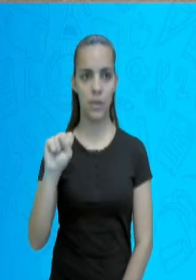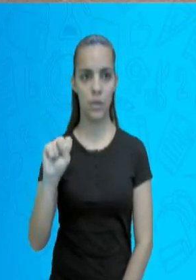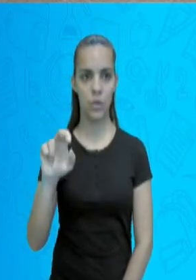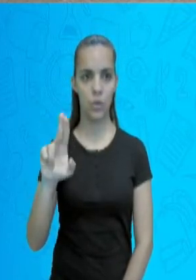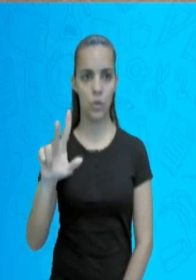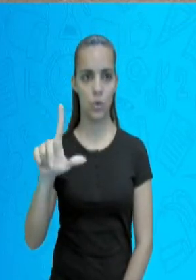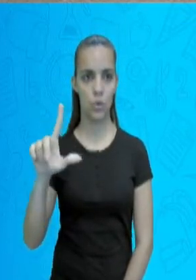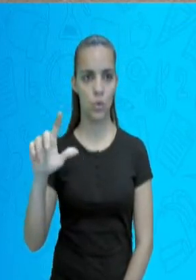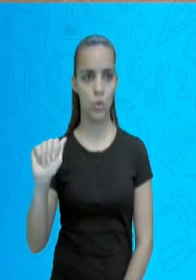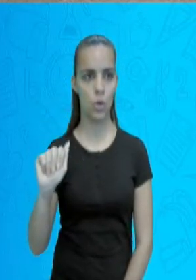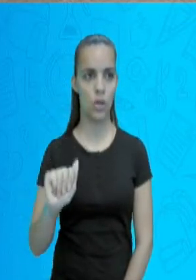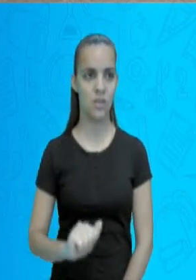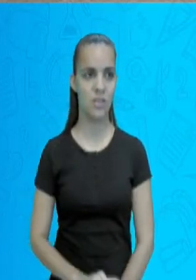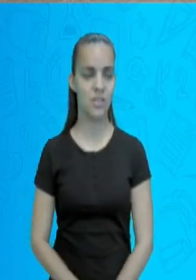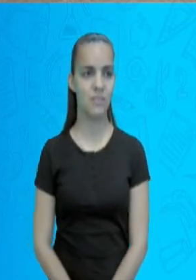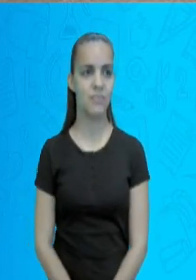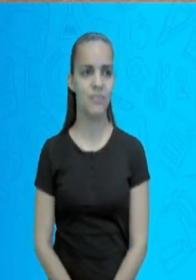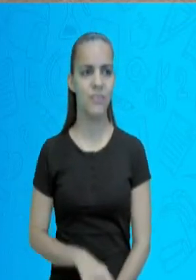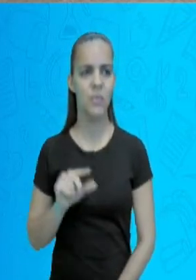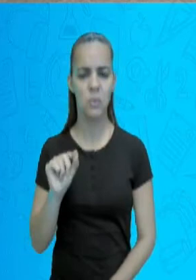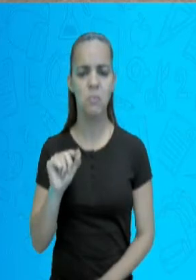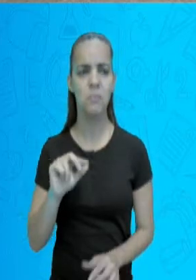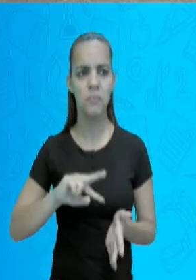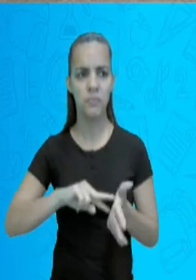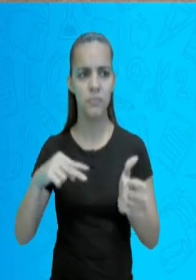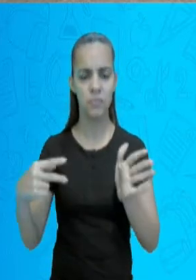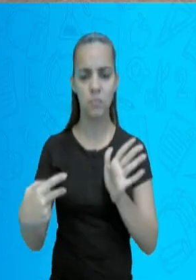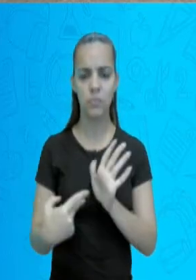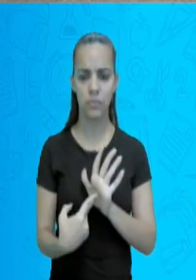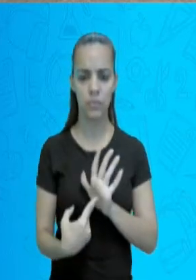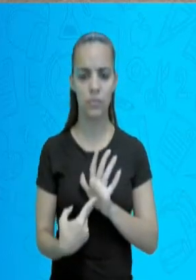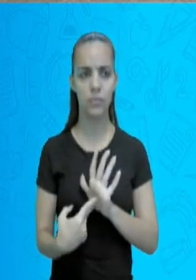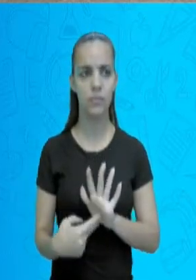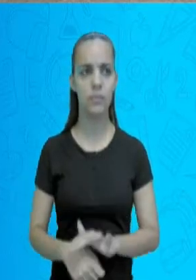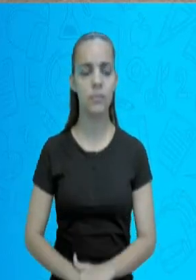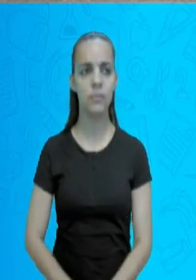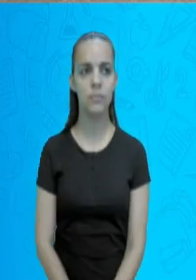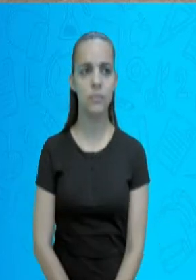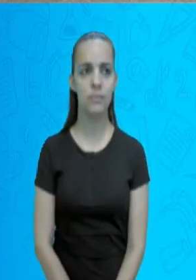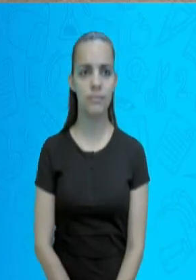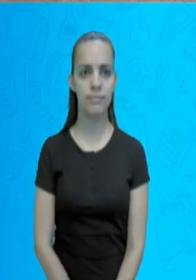várias penínsulas. Mas você sabe o que é uma península?